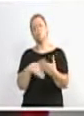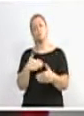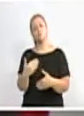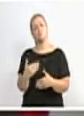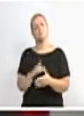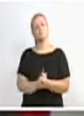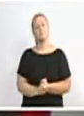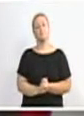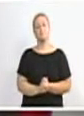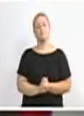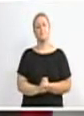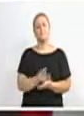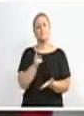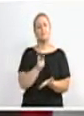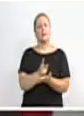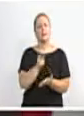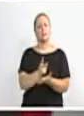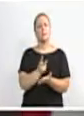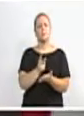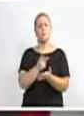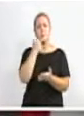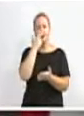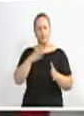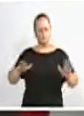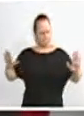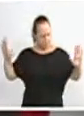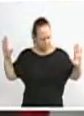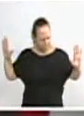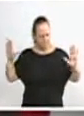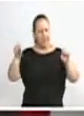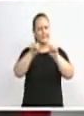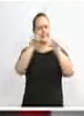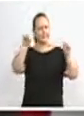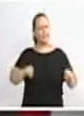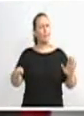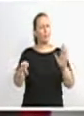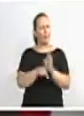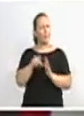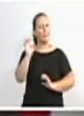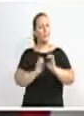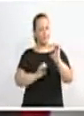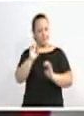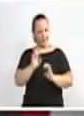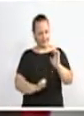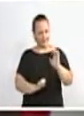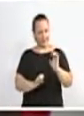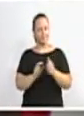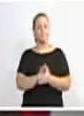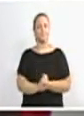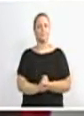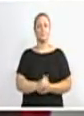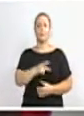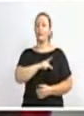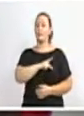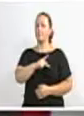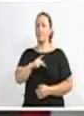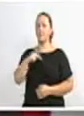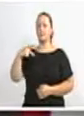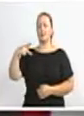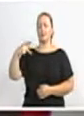e se curvando ao sistema empresarial, vereador Jefferson Forest, o então presidente Fernando Henrique